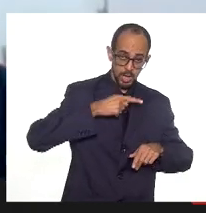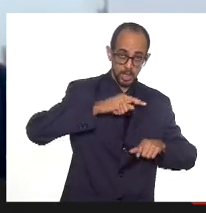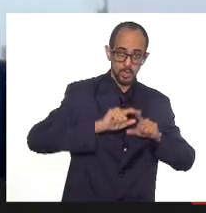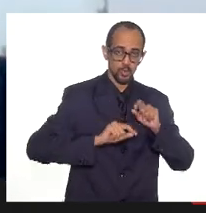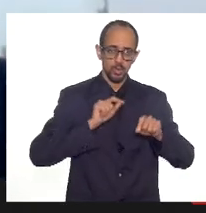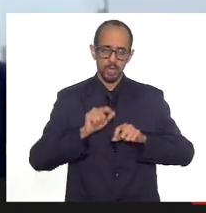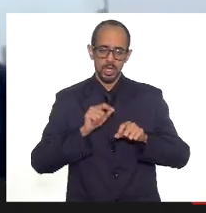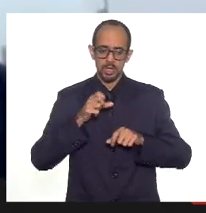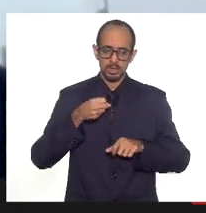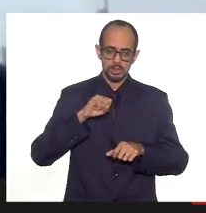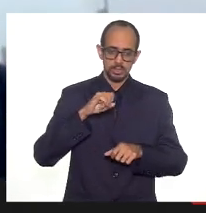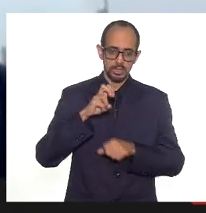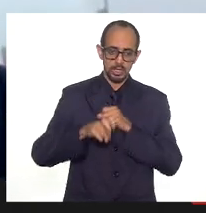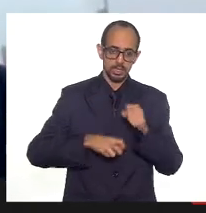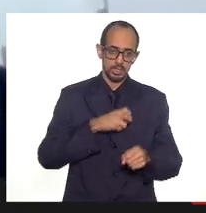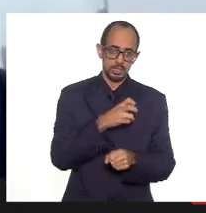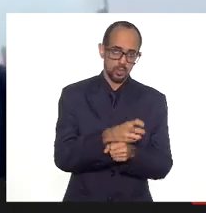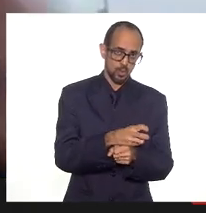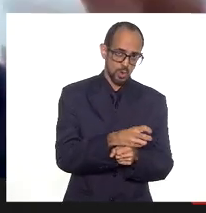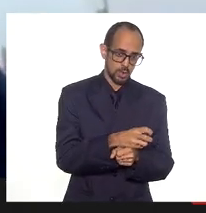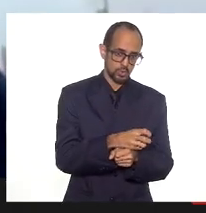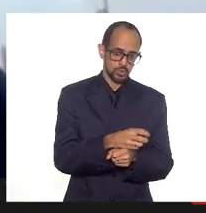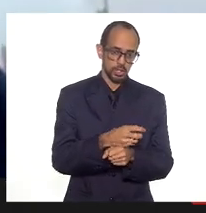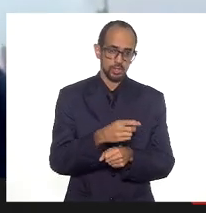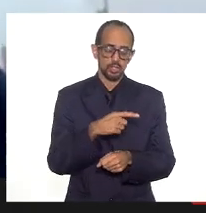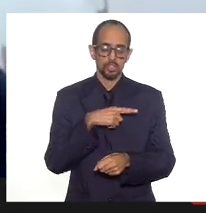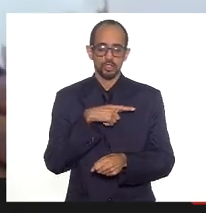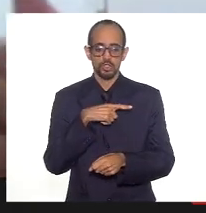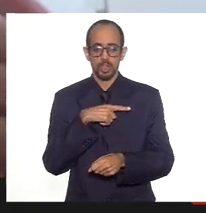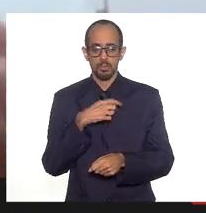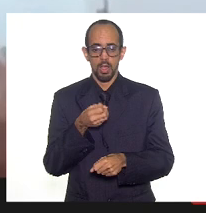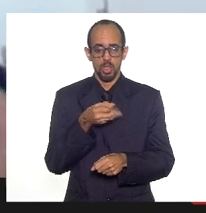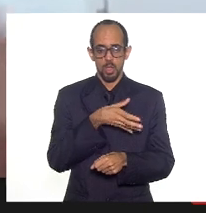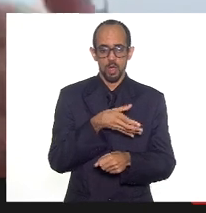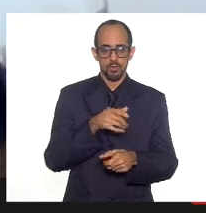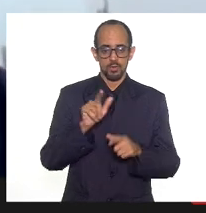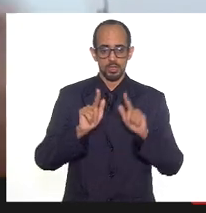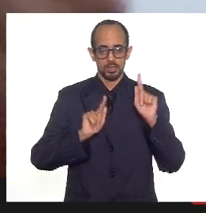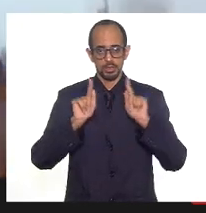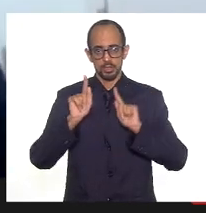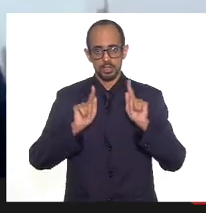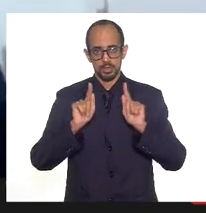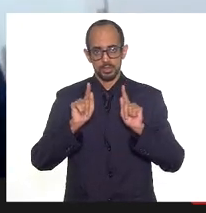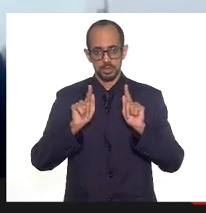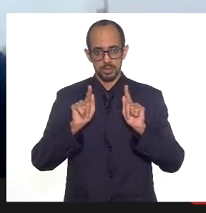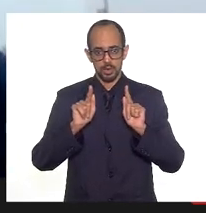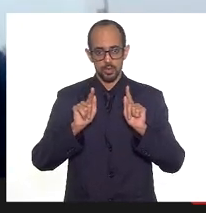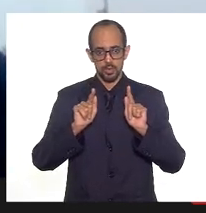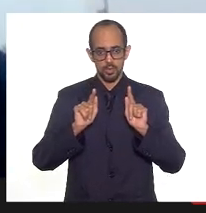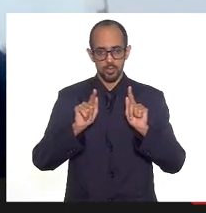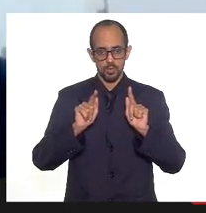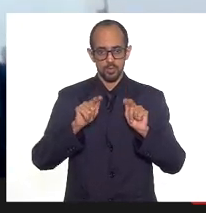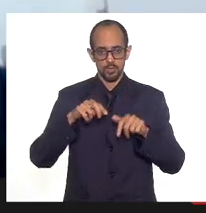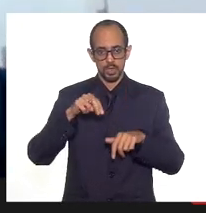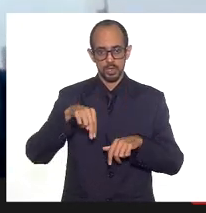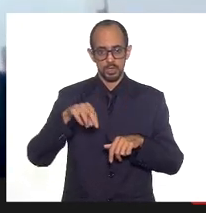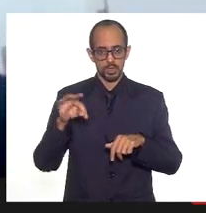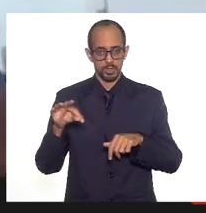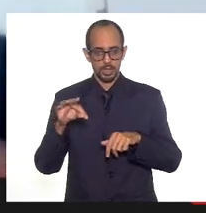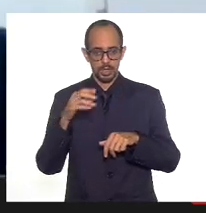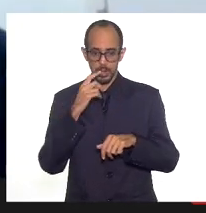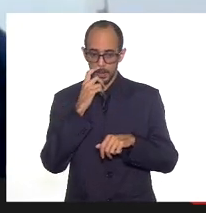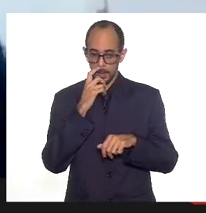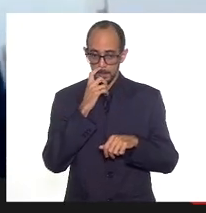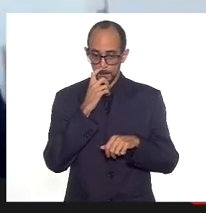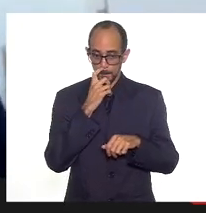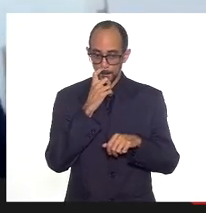daqui a 5 anos, quando tiver uma nova licitação, uma licitação nova da ANP daqui a 5 anos, ela pode ter um conteúdo